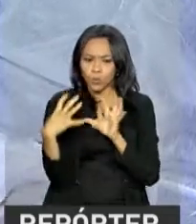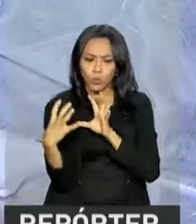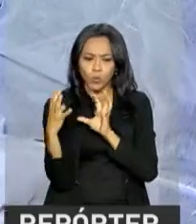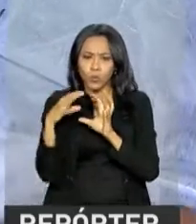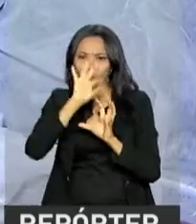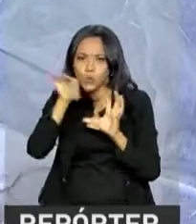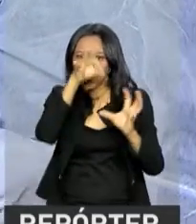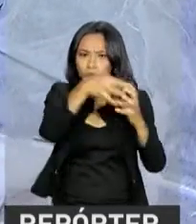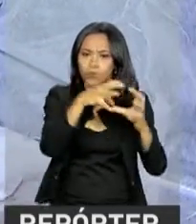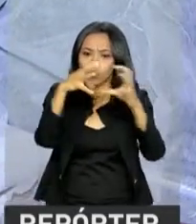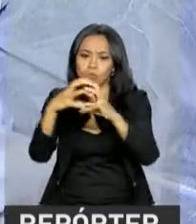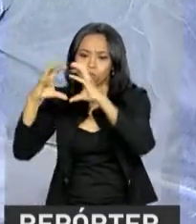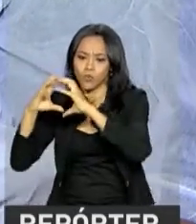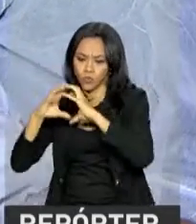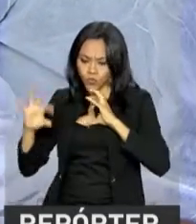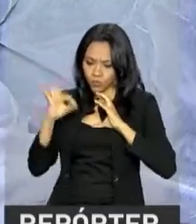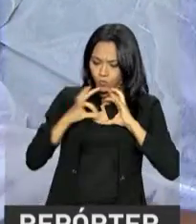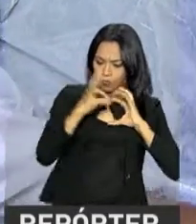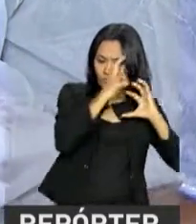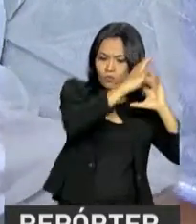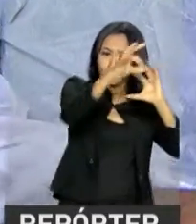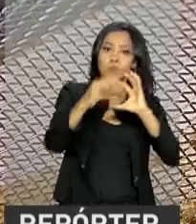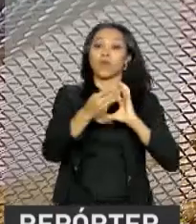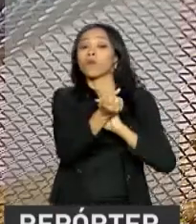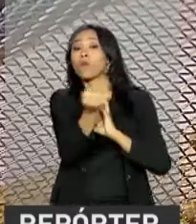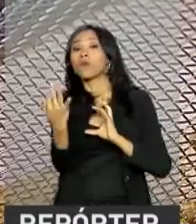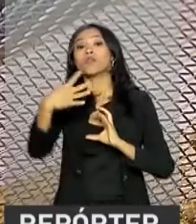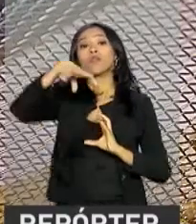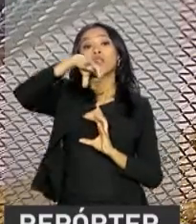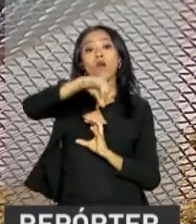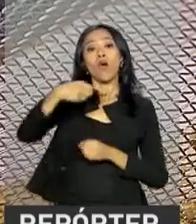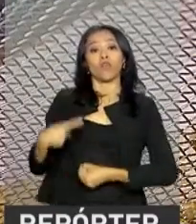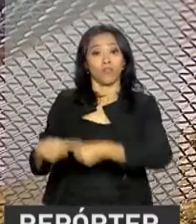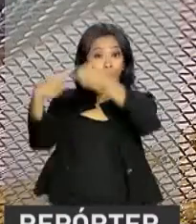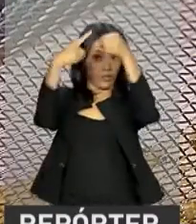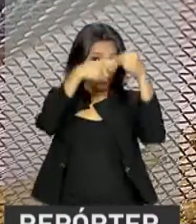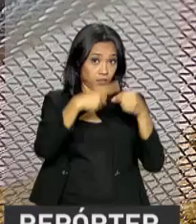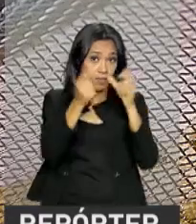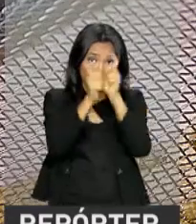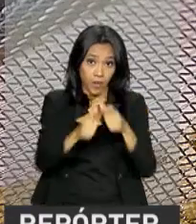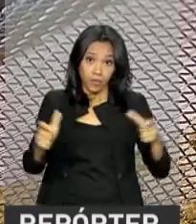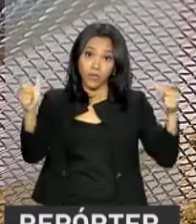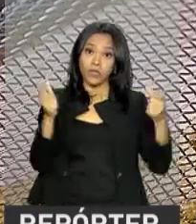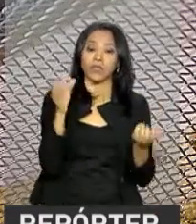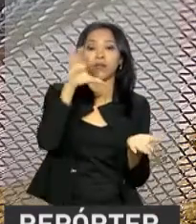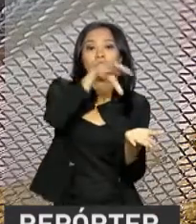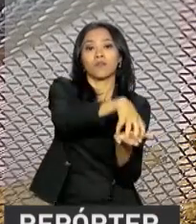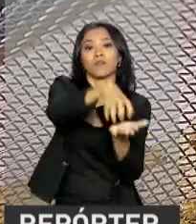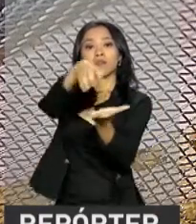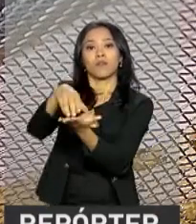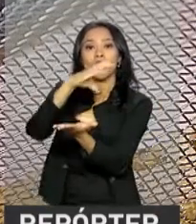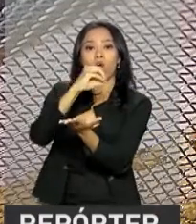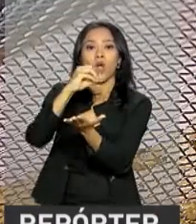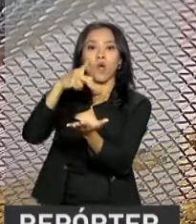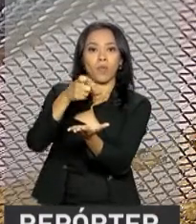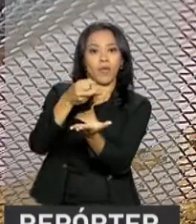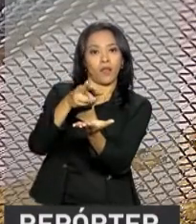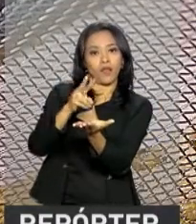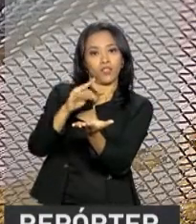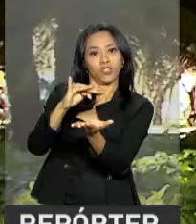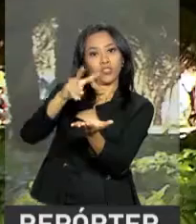atividades estão sendo desenvolvidas em nove municípios onde a maioria das cooperativas de produtores é formada por